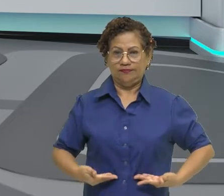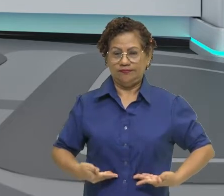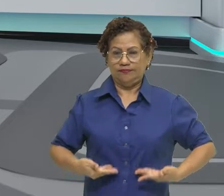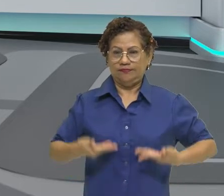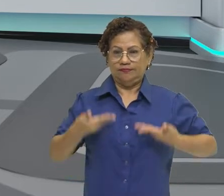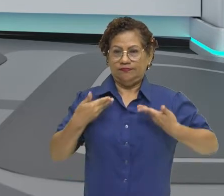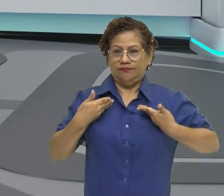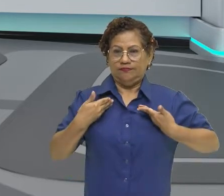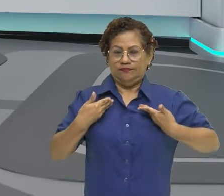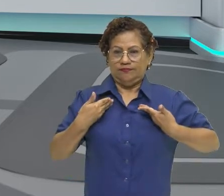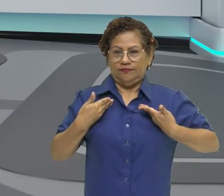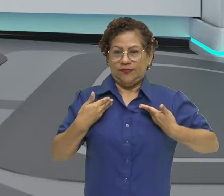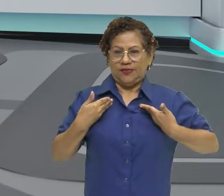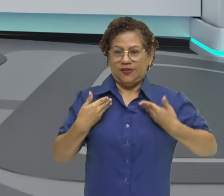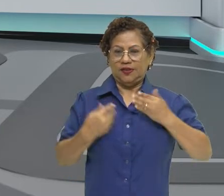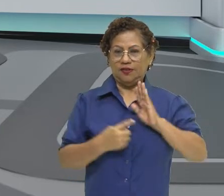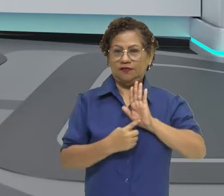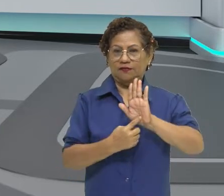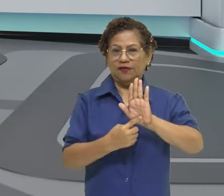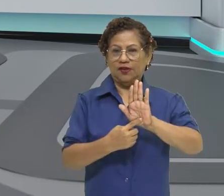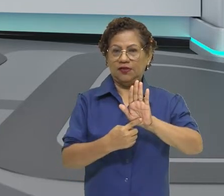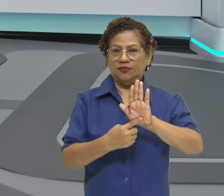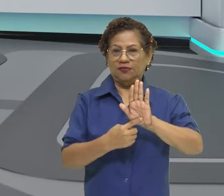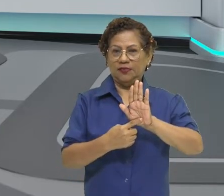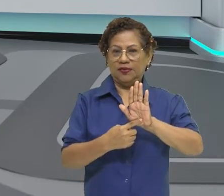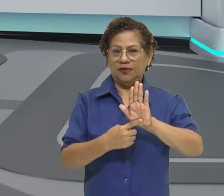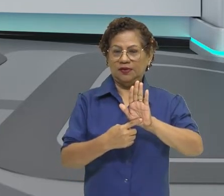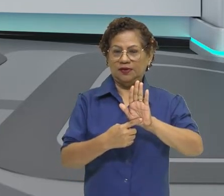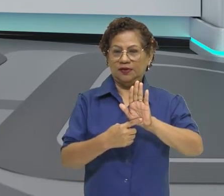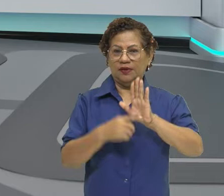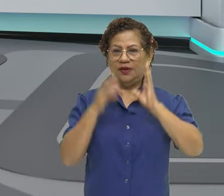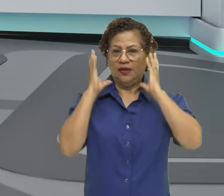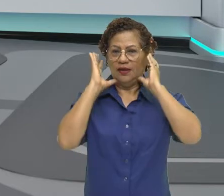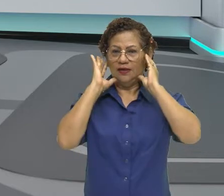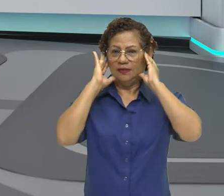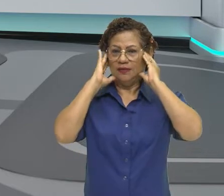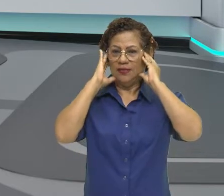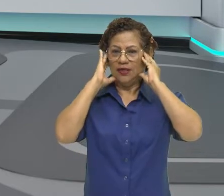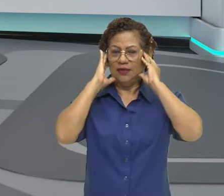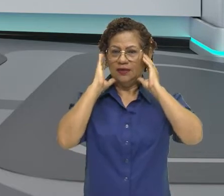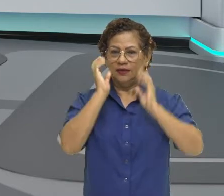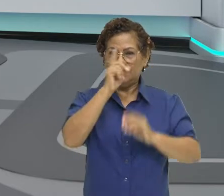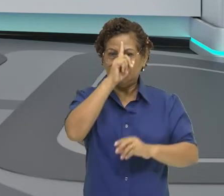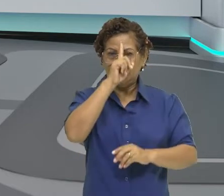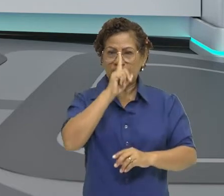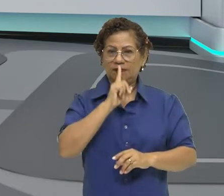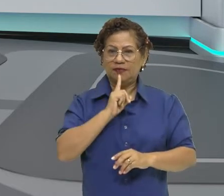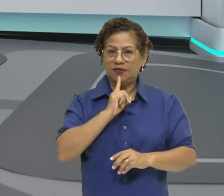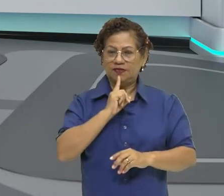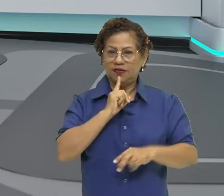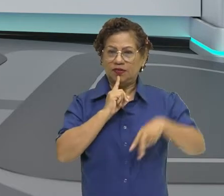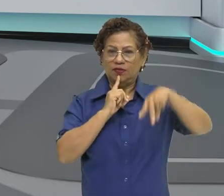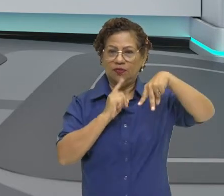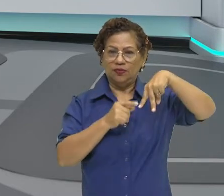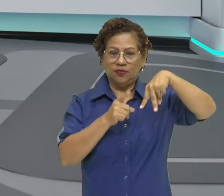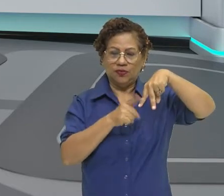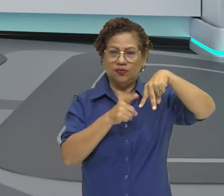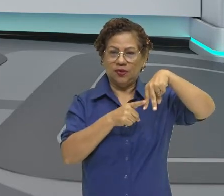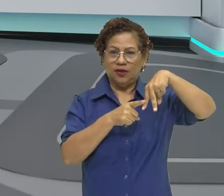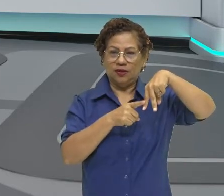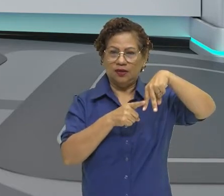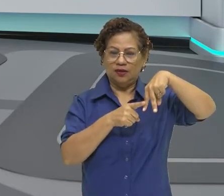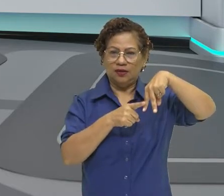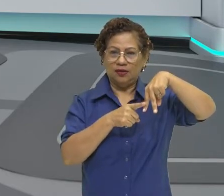frente. Aí a cabeça tinha que estar de perfil, que nem ele está. Aí os pés, eles tinham que estar virados de lado,